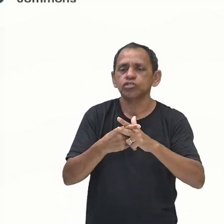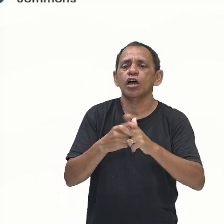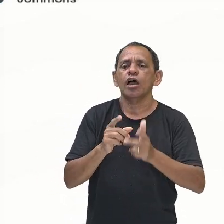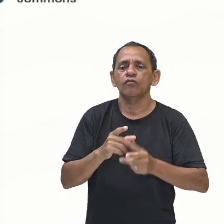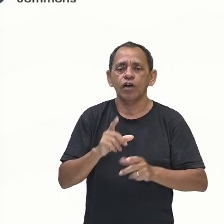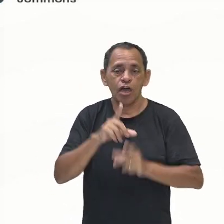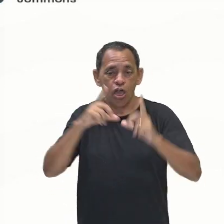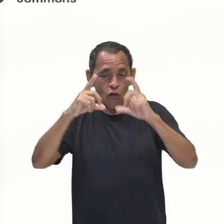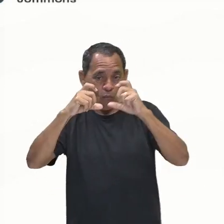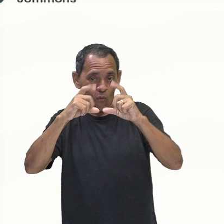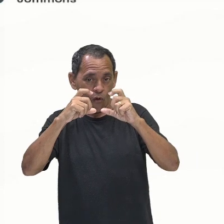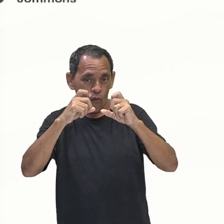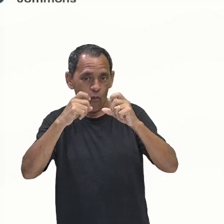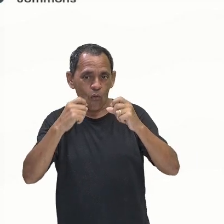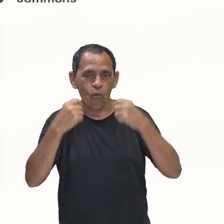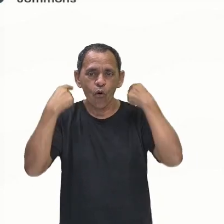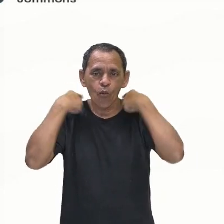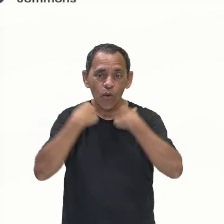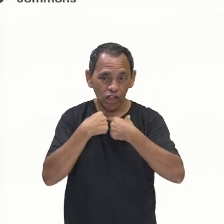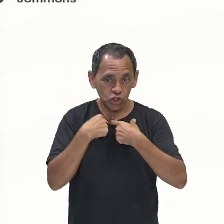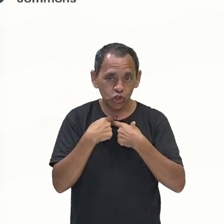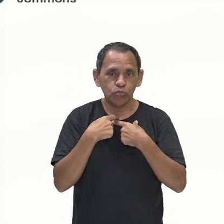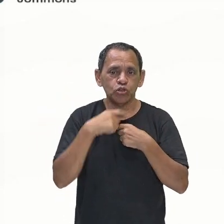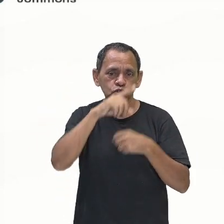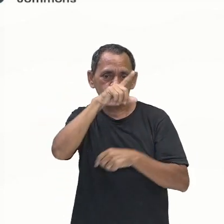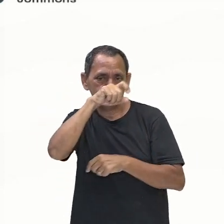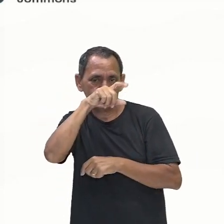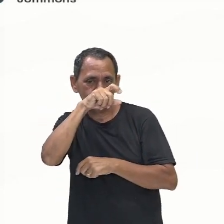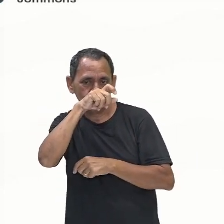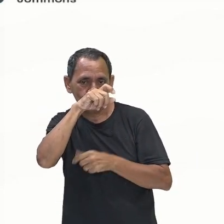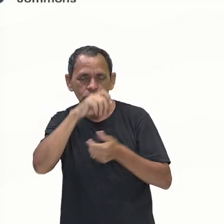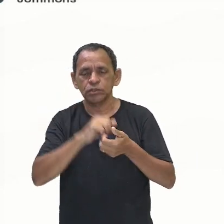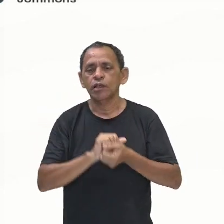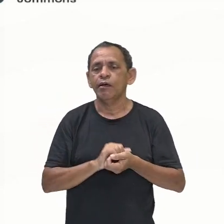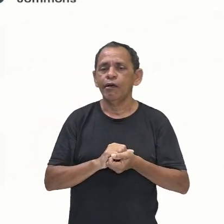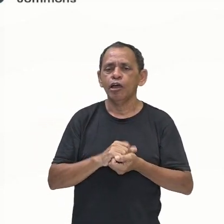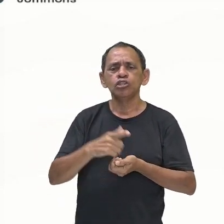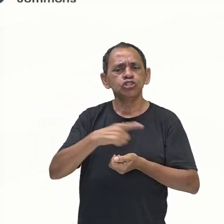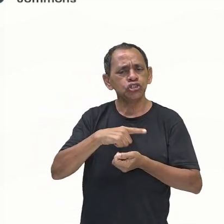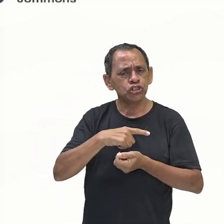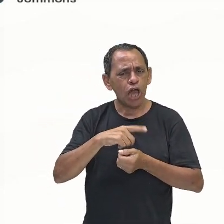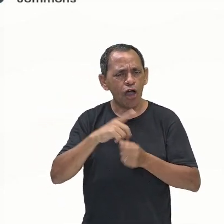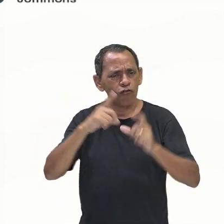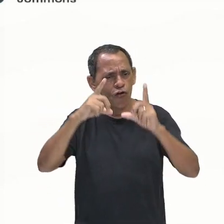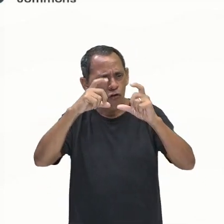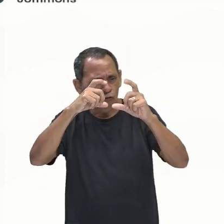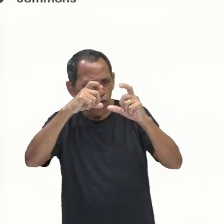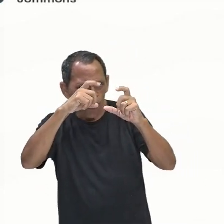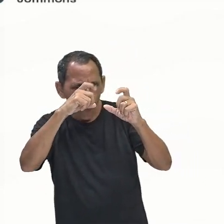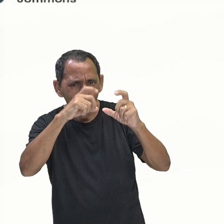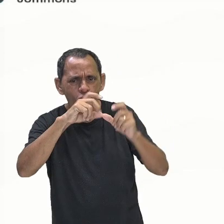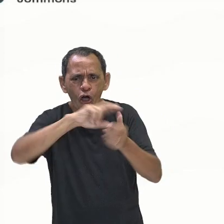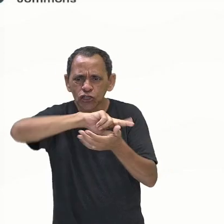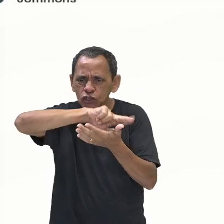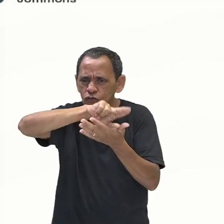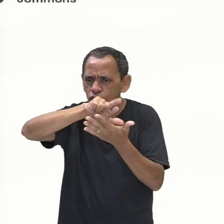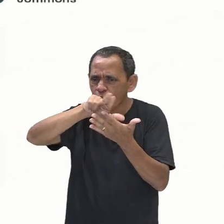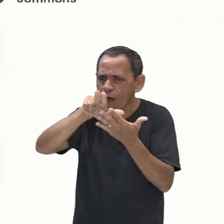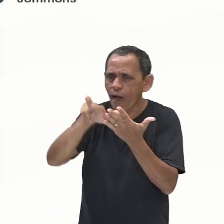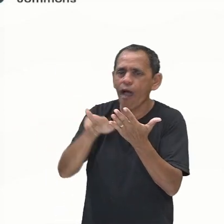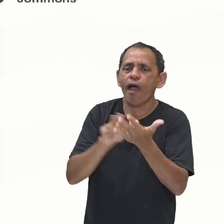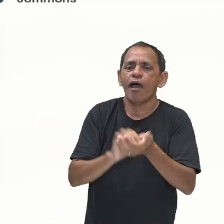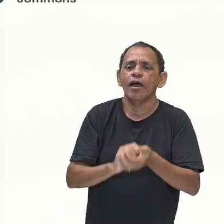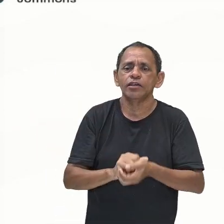revelava os filmes e aí via as fotos que eram ali, entre aspas, tiradas, né, pelos pombos.